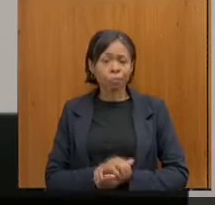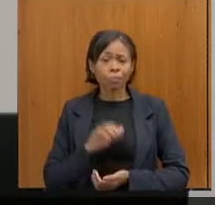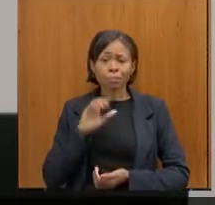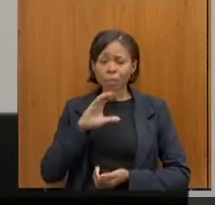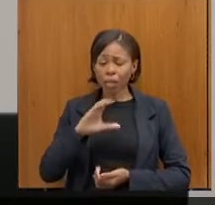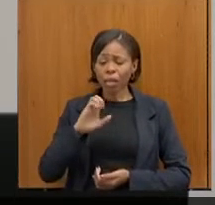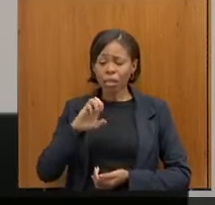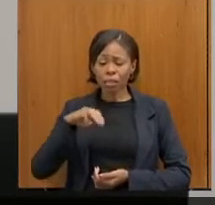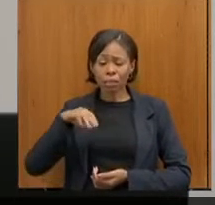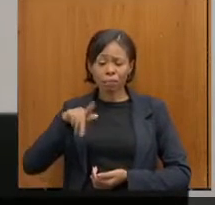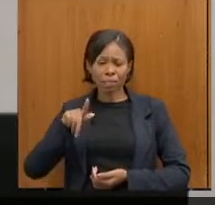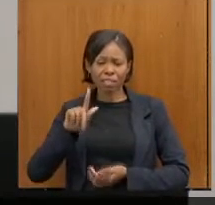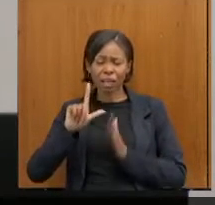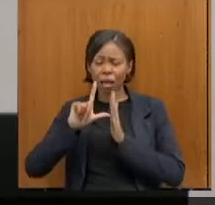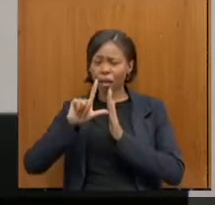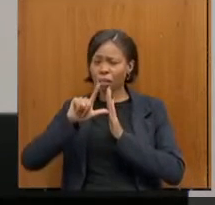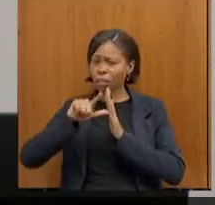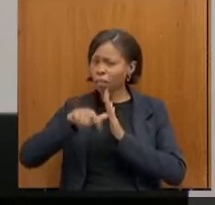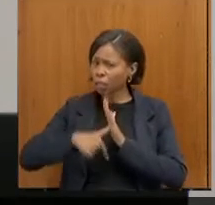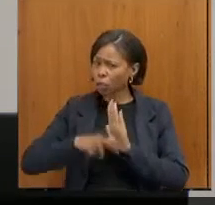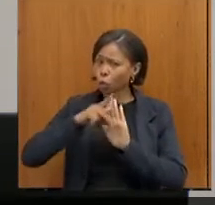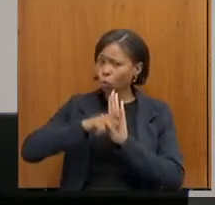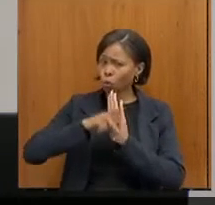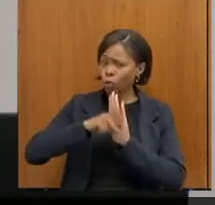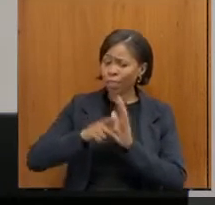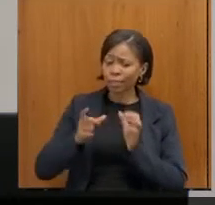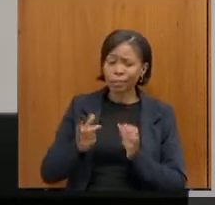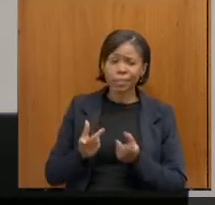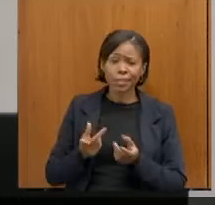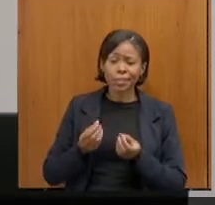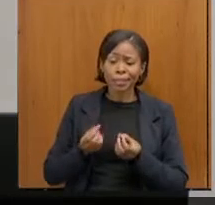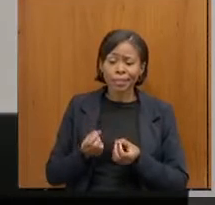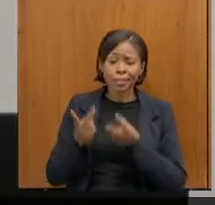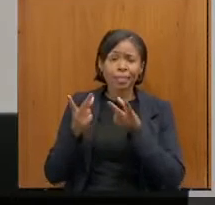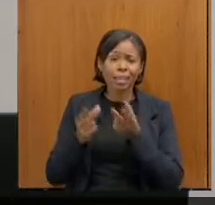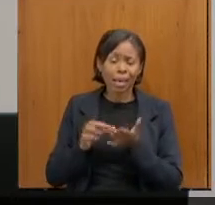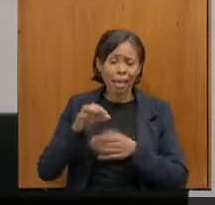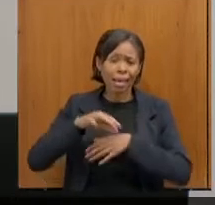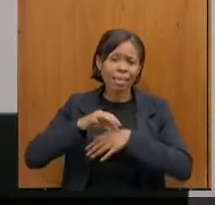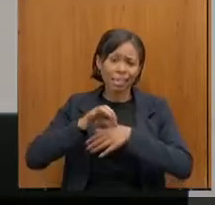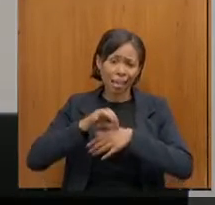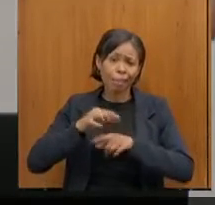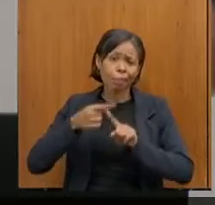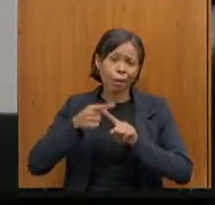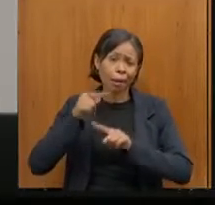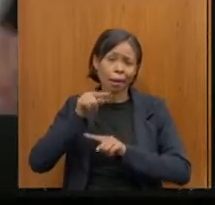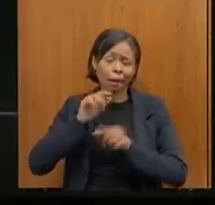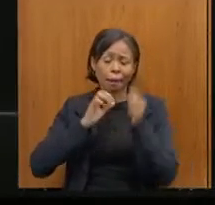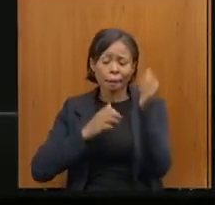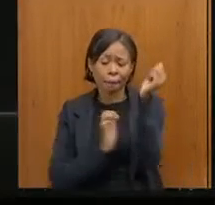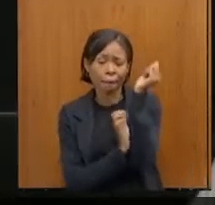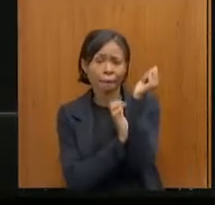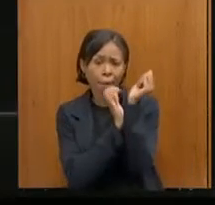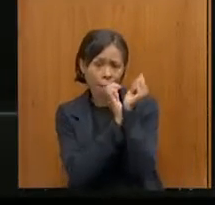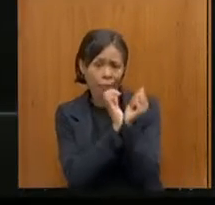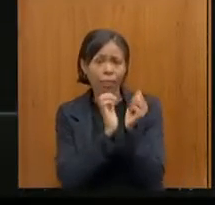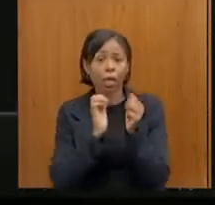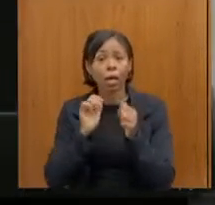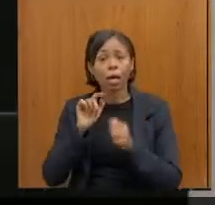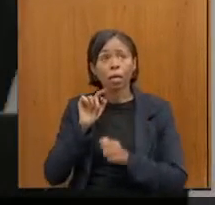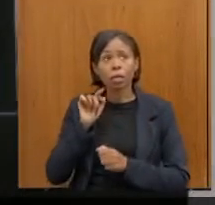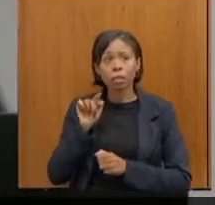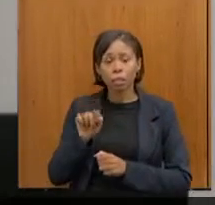Cemig está atrasando um projeto de exportação de Carnes burocracia uma vez que a empresa encaminha a empresa no caso a empresa